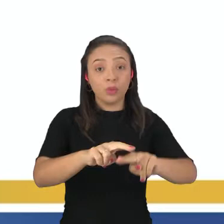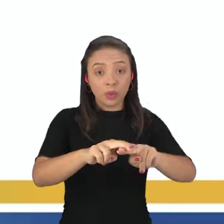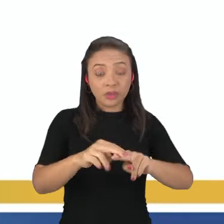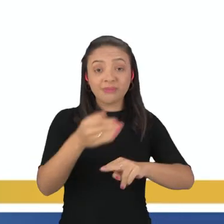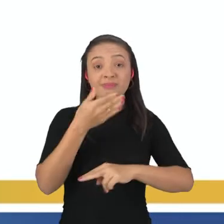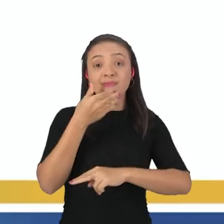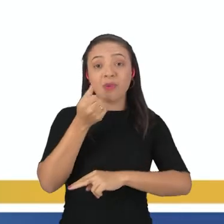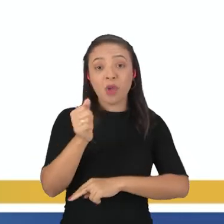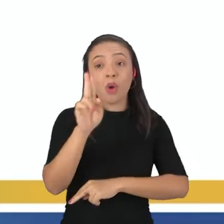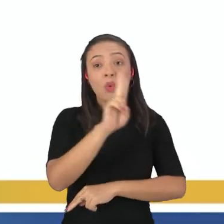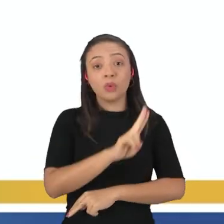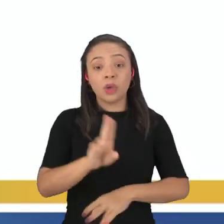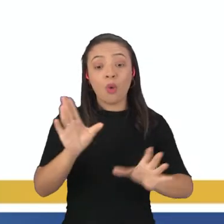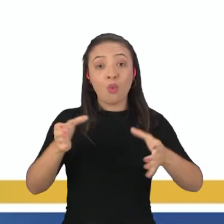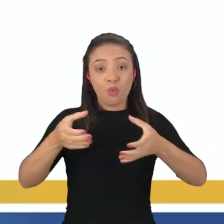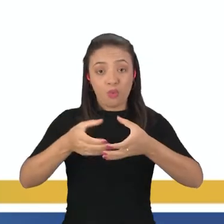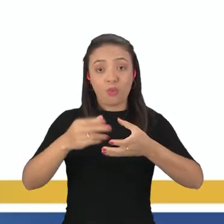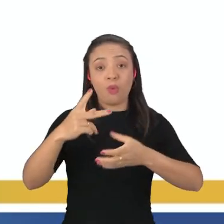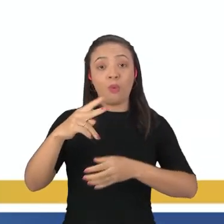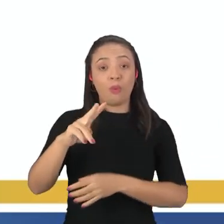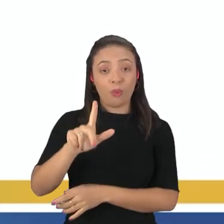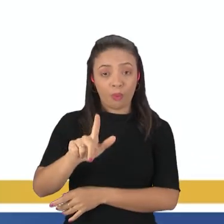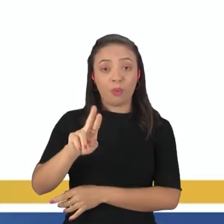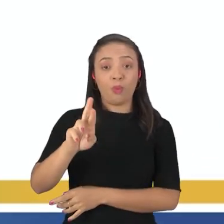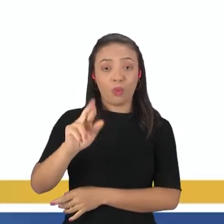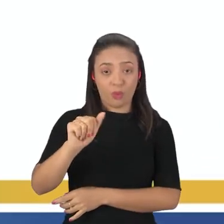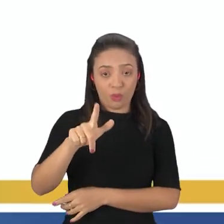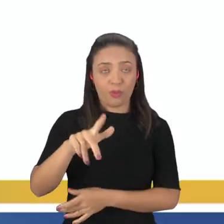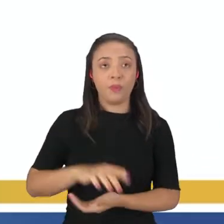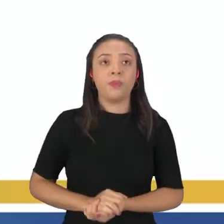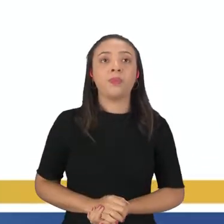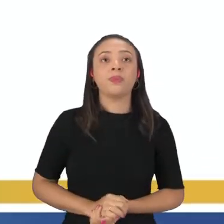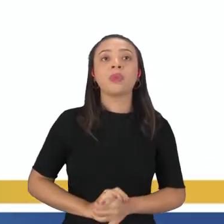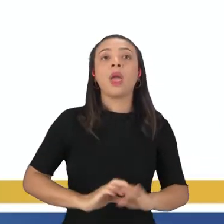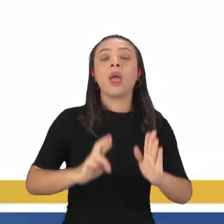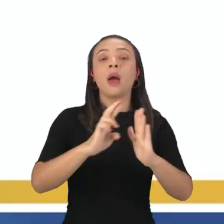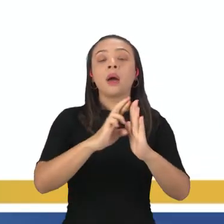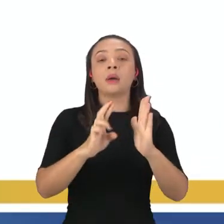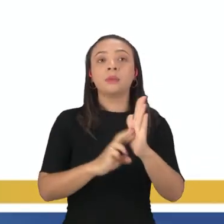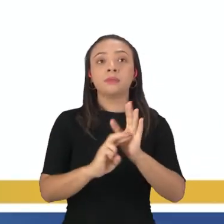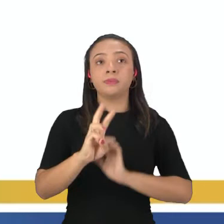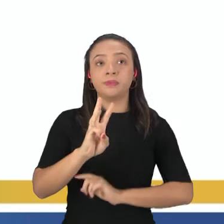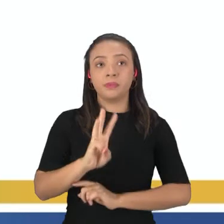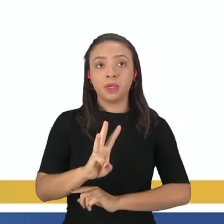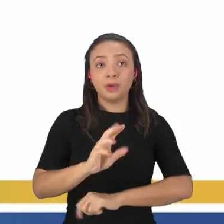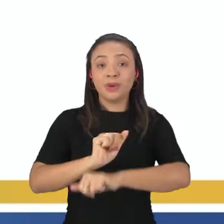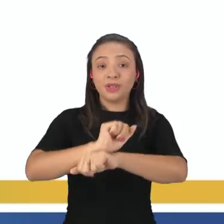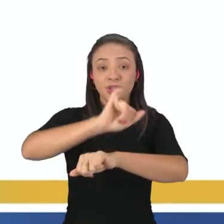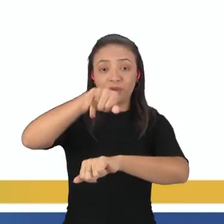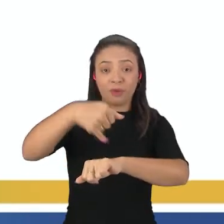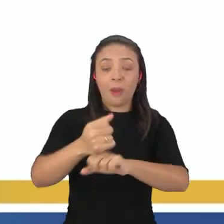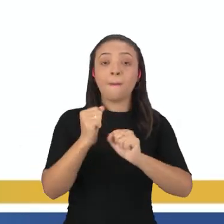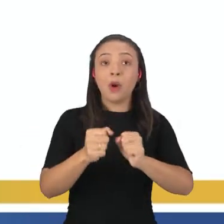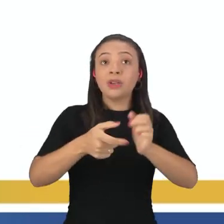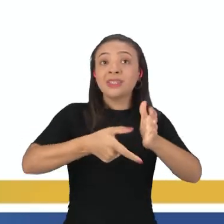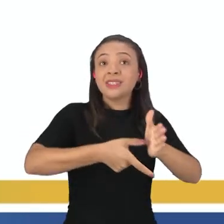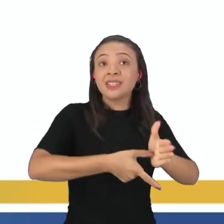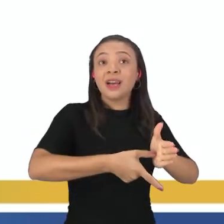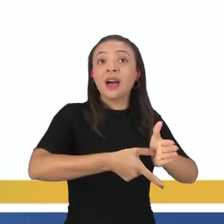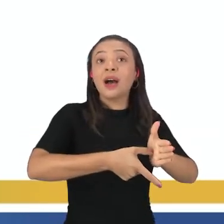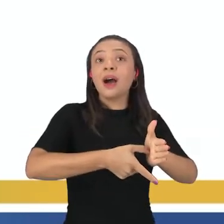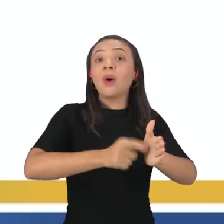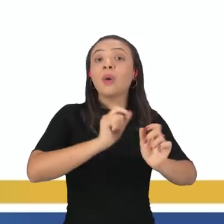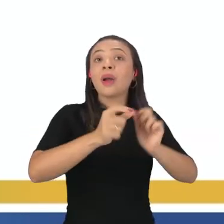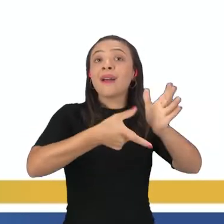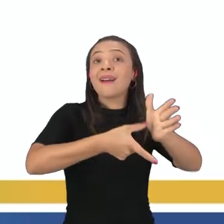preferível usar o plural. Regra número 3. O adjetivo ele pode vir anteposto,